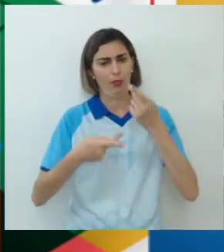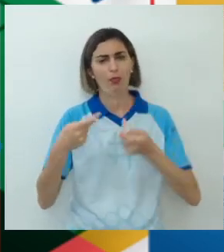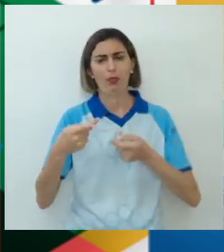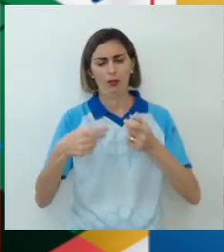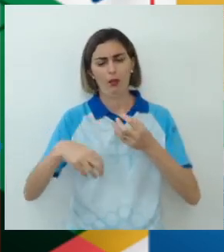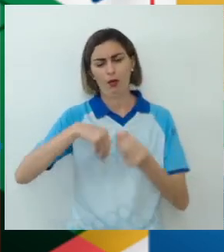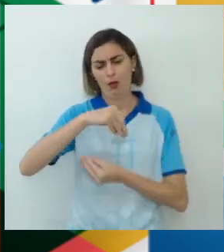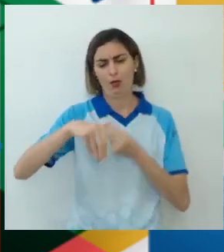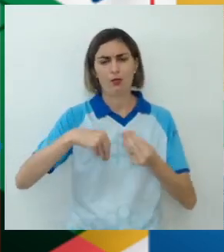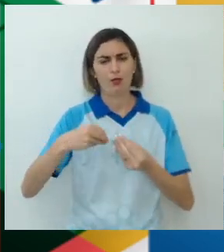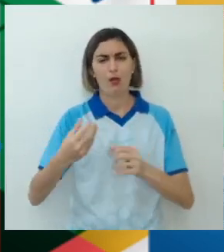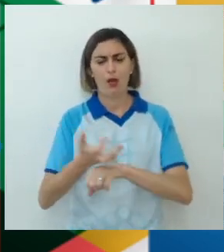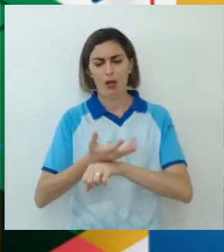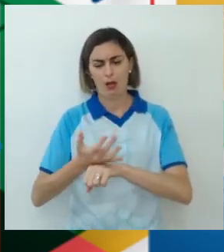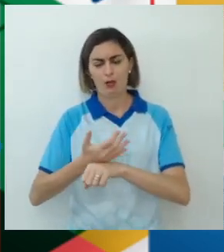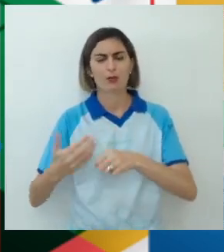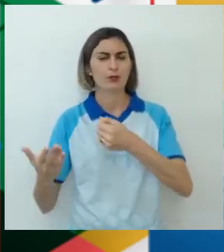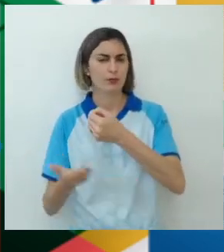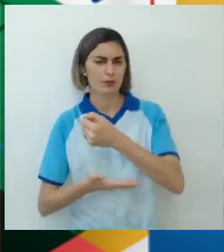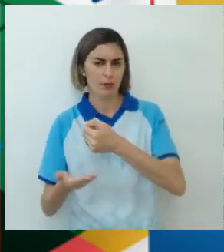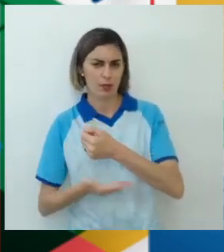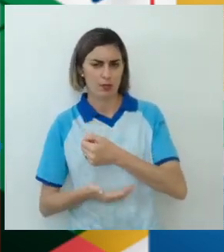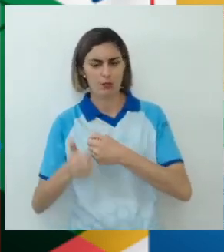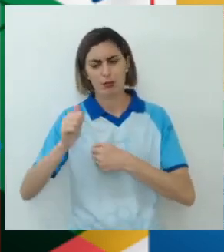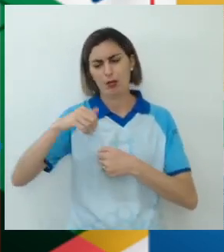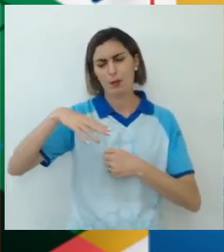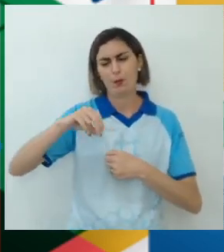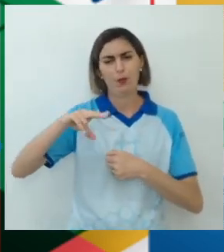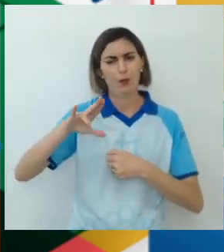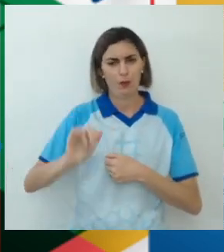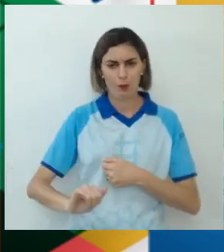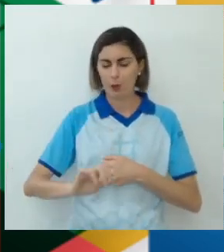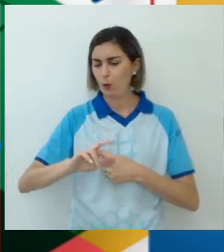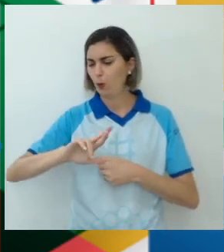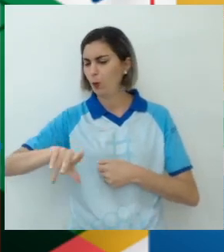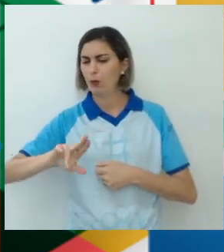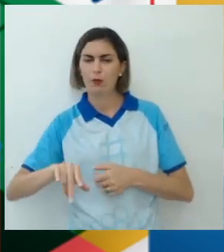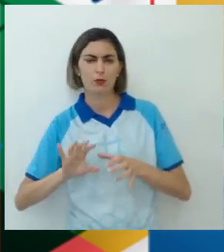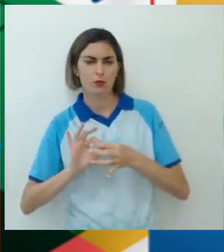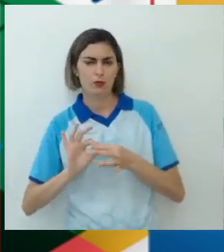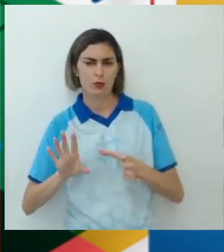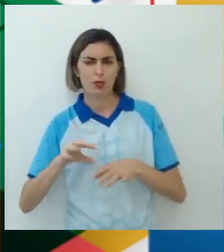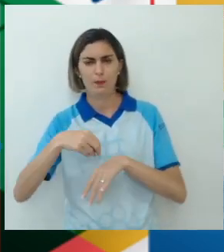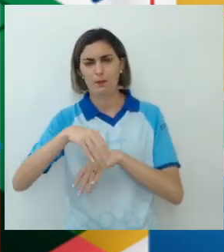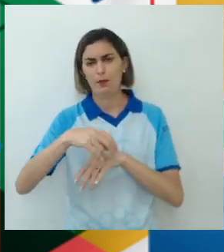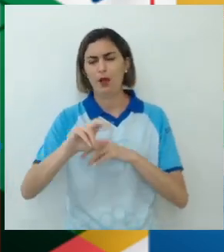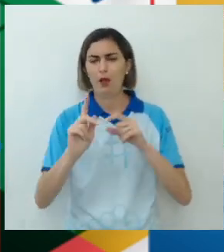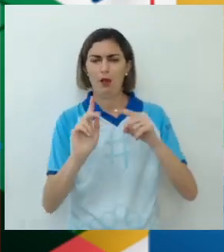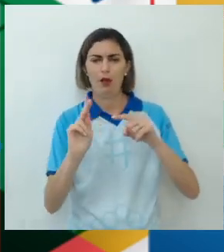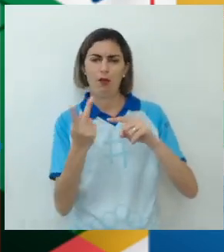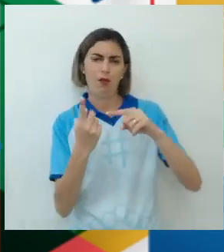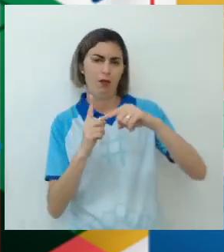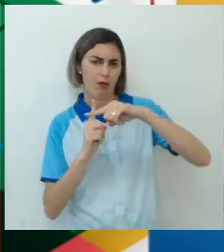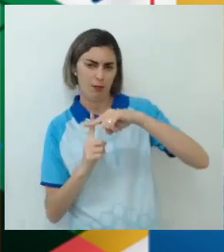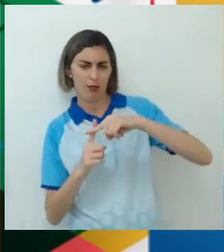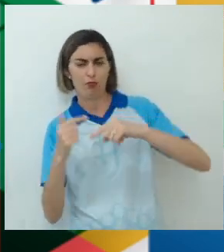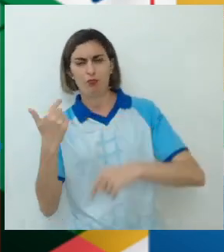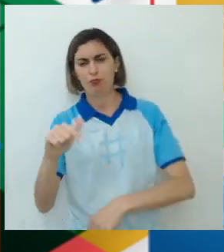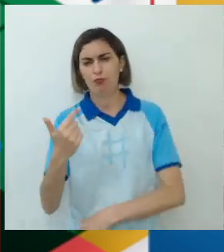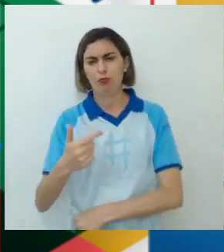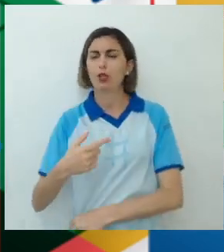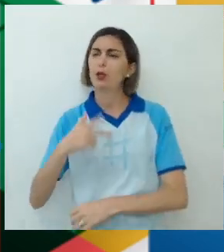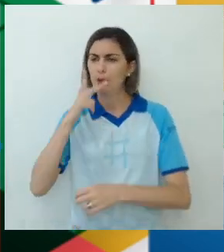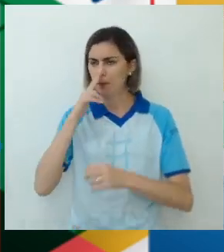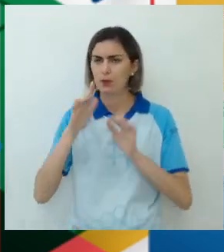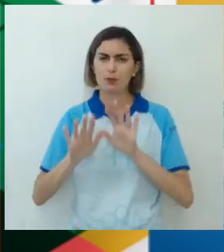uma reação ácido-base. A amônia não está recebendo H+, porque aqui não tem H+, e